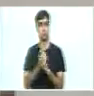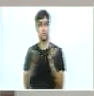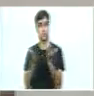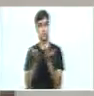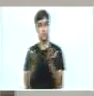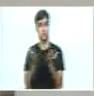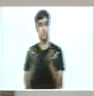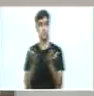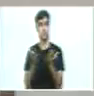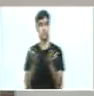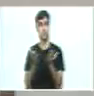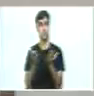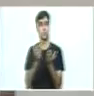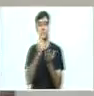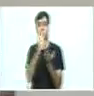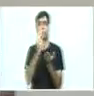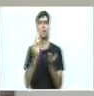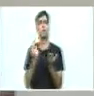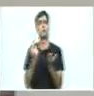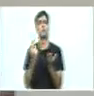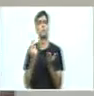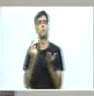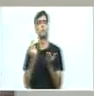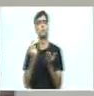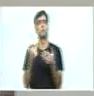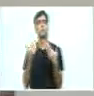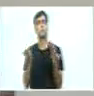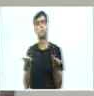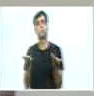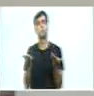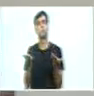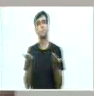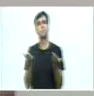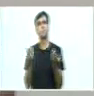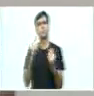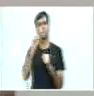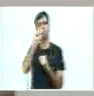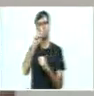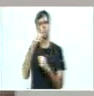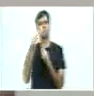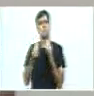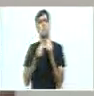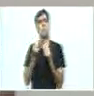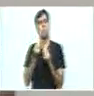hoje tornou-se um ponto de interrogação.